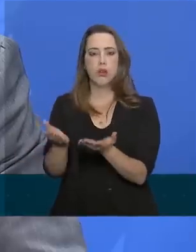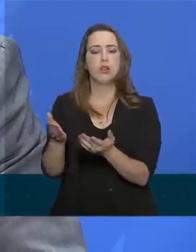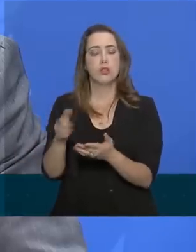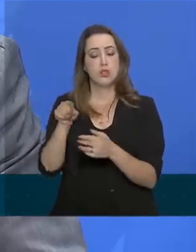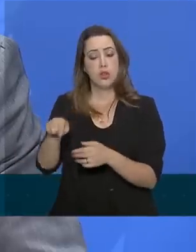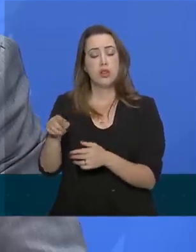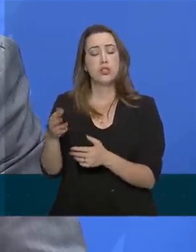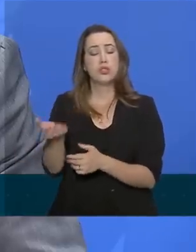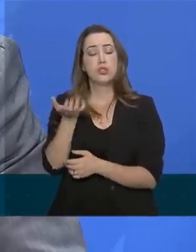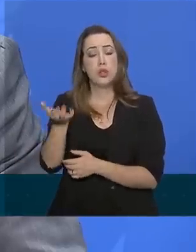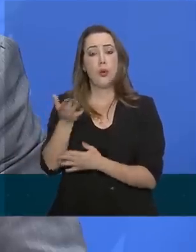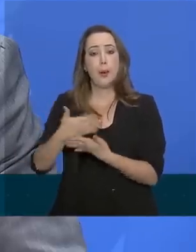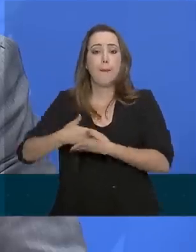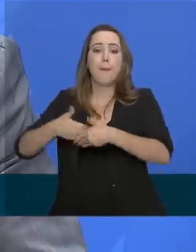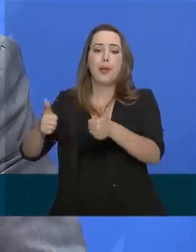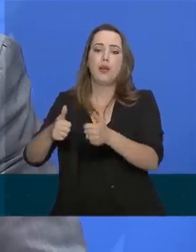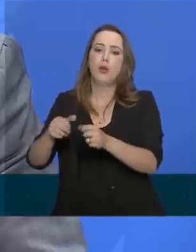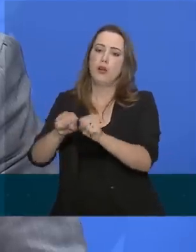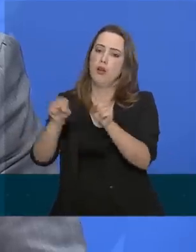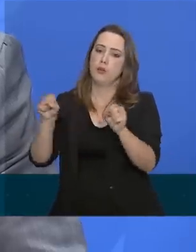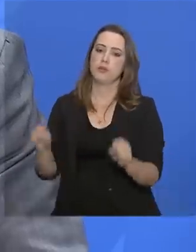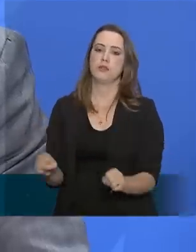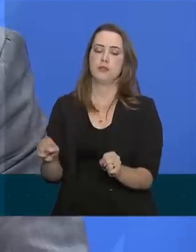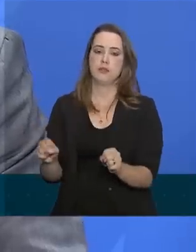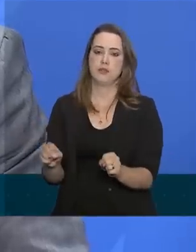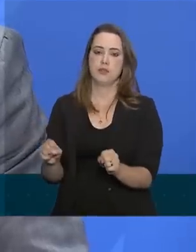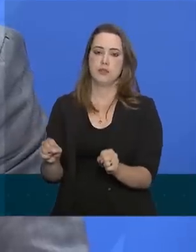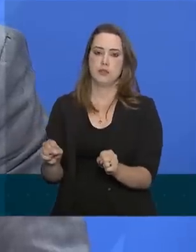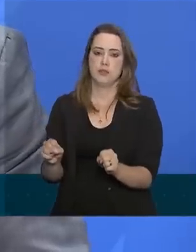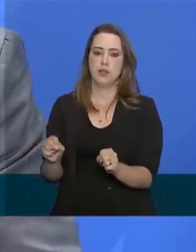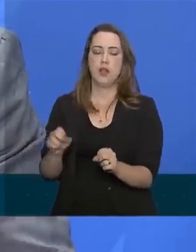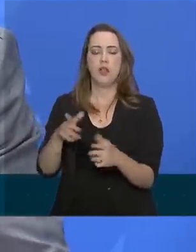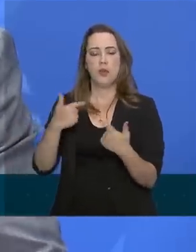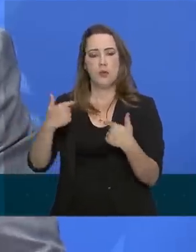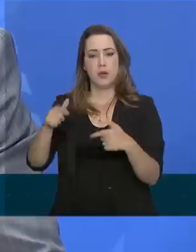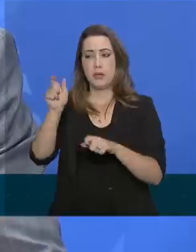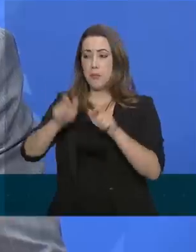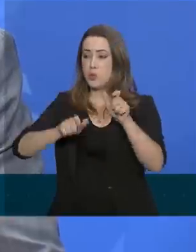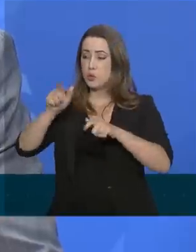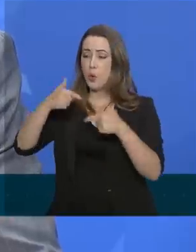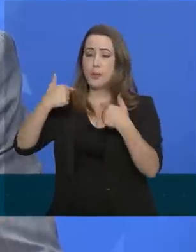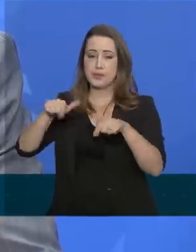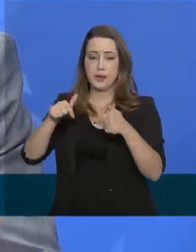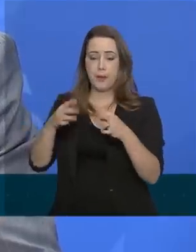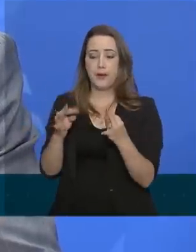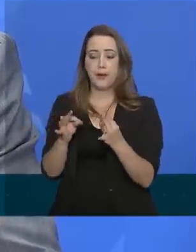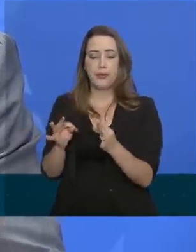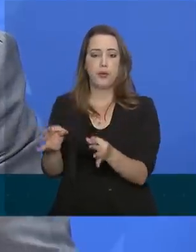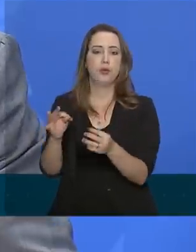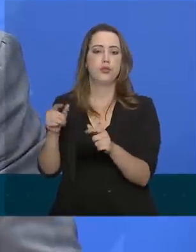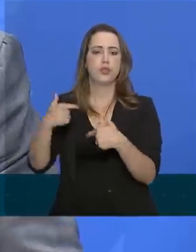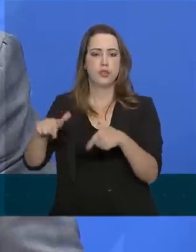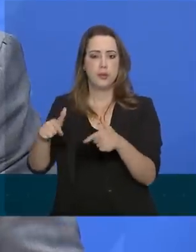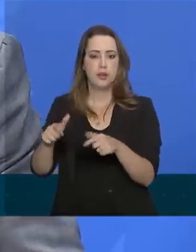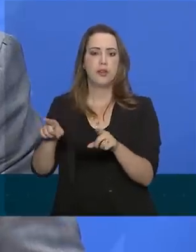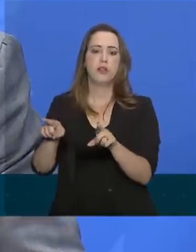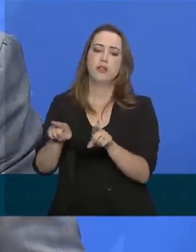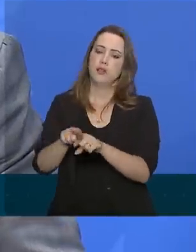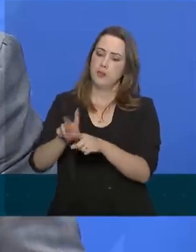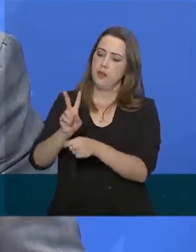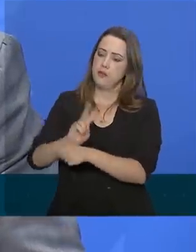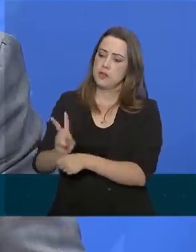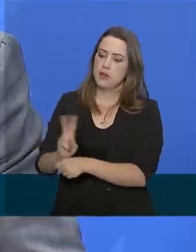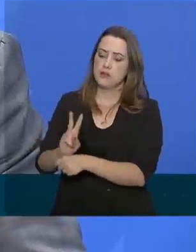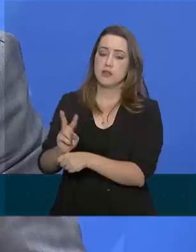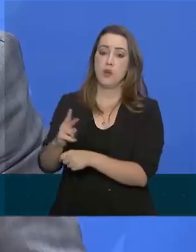ainda mais e portanto ter destinação dos recursos humanos operacionais e também financeiros para que a fiscalização traga